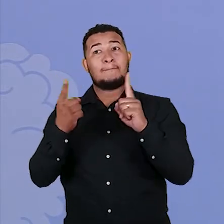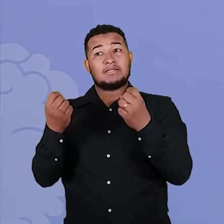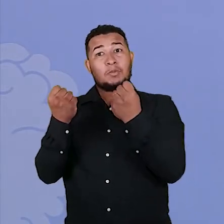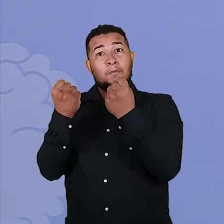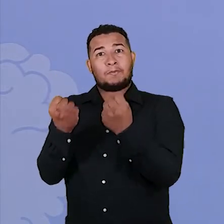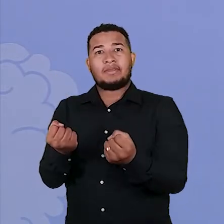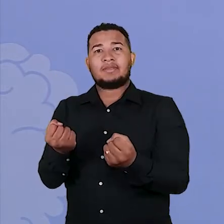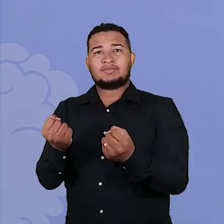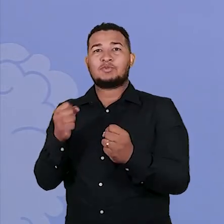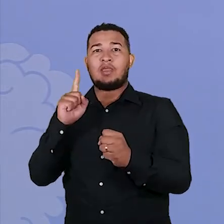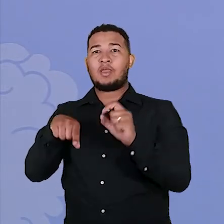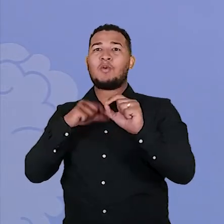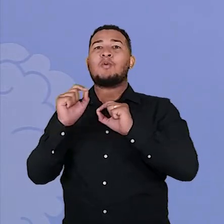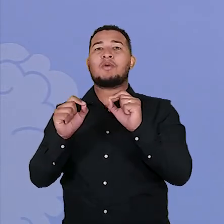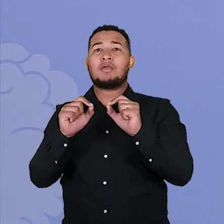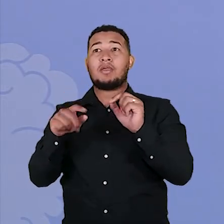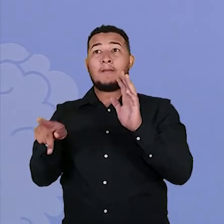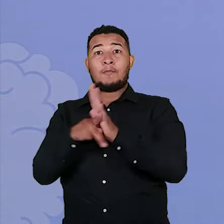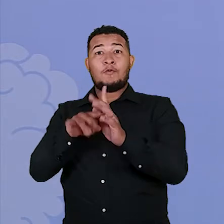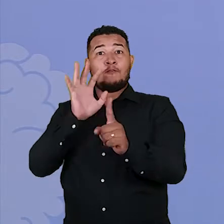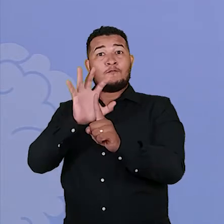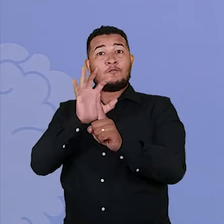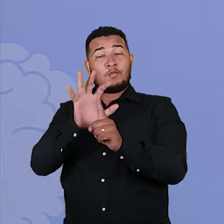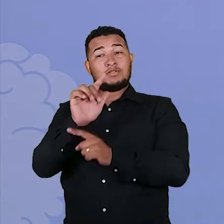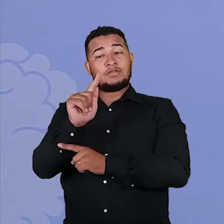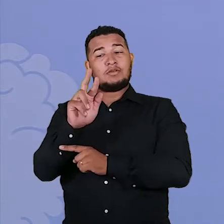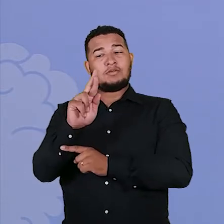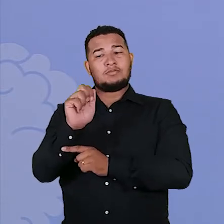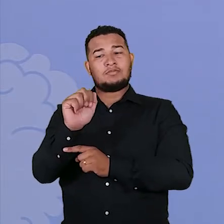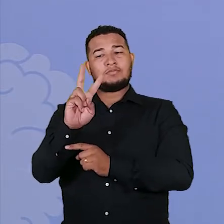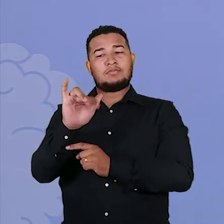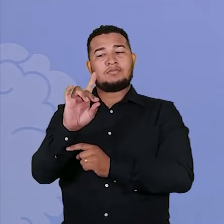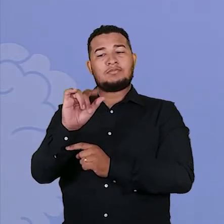mas o peso é o quê? A incidência da gravidade ali sobre o